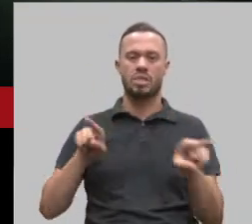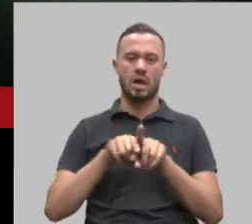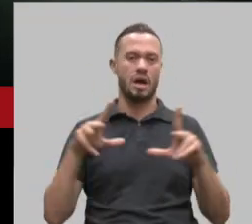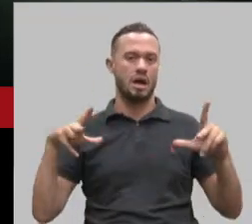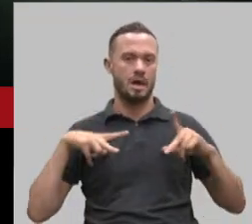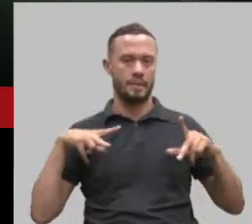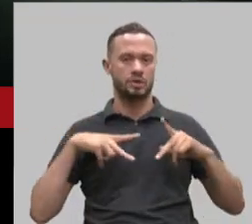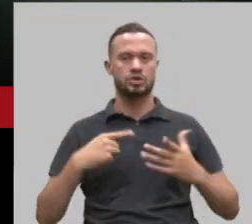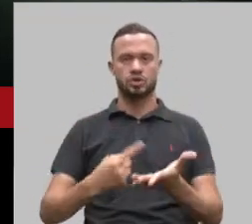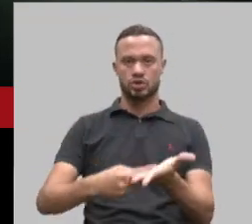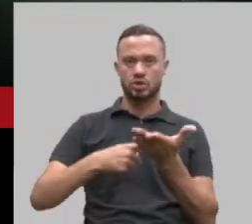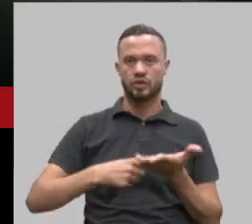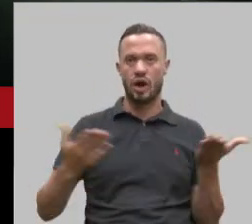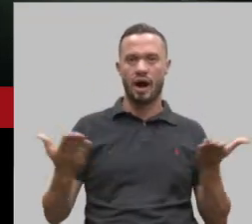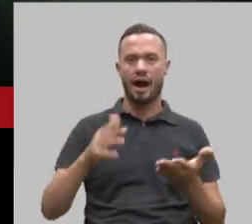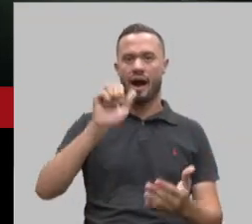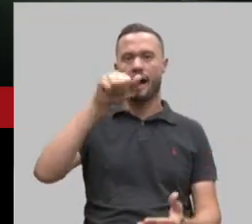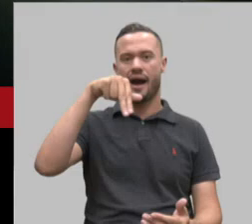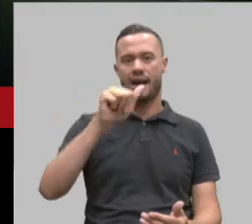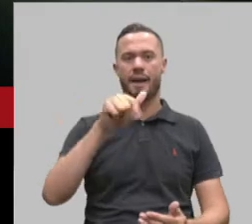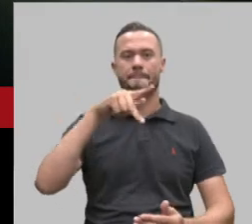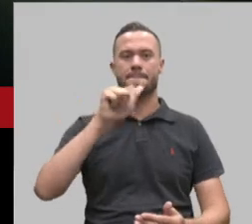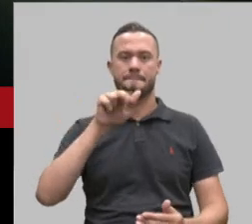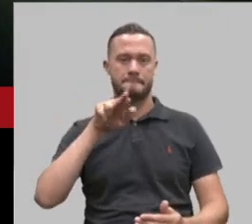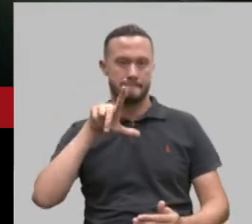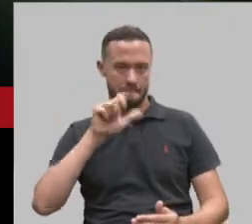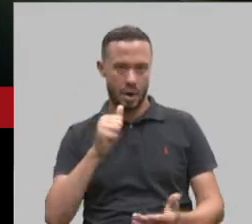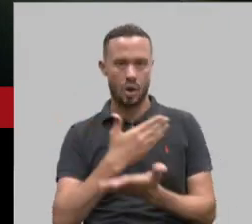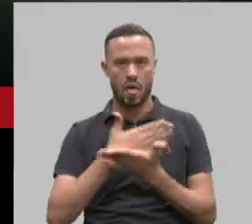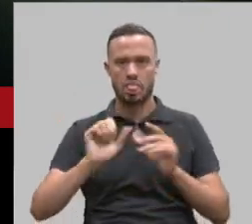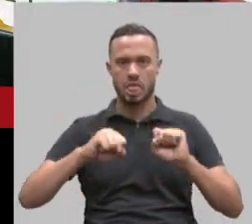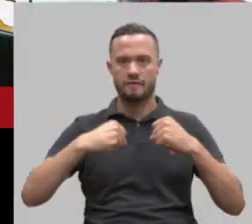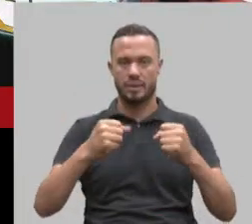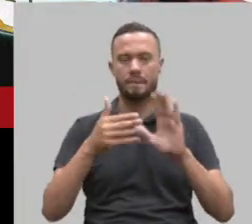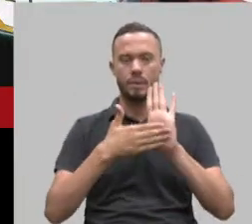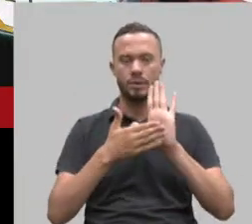chamamos Ana Paula Gomes de Torres para defender as